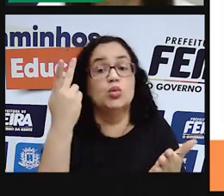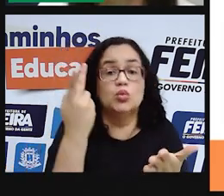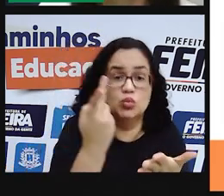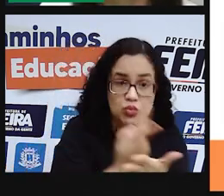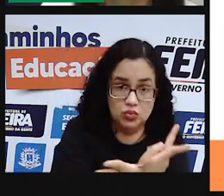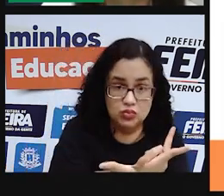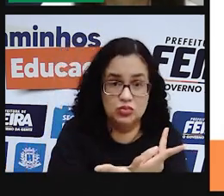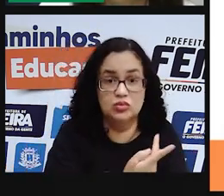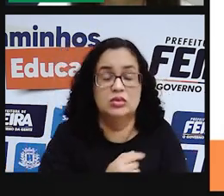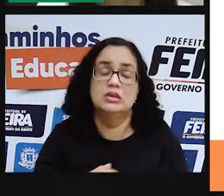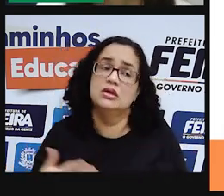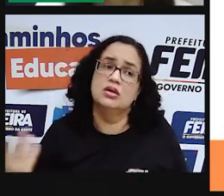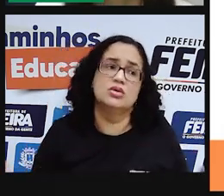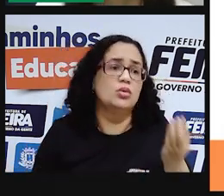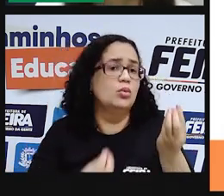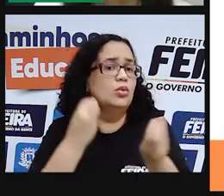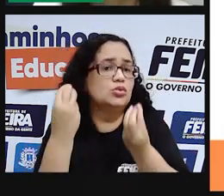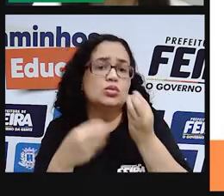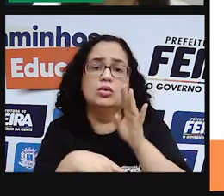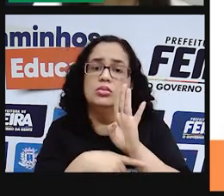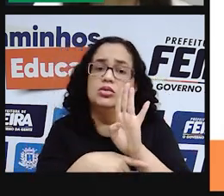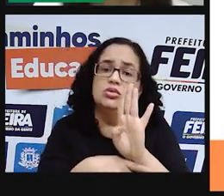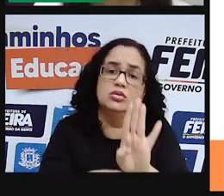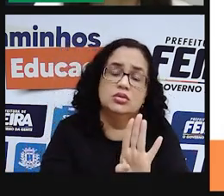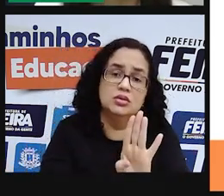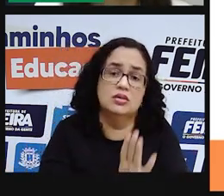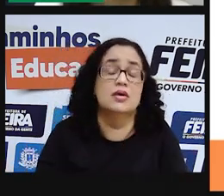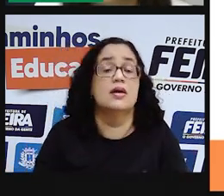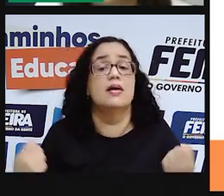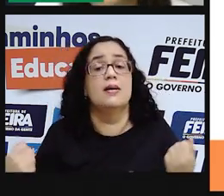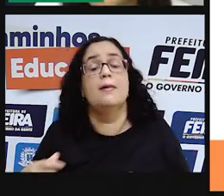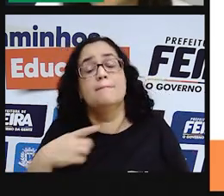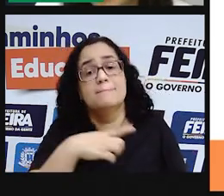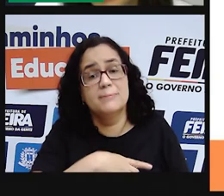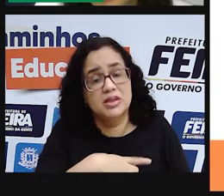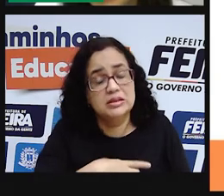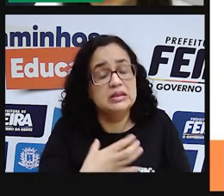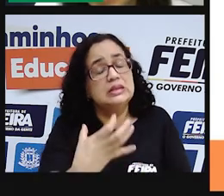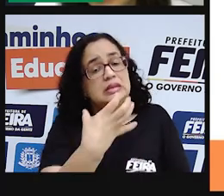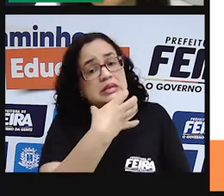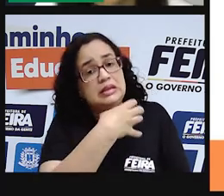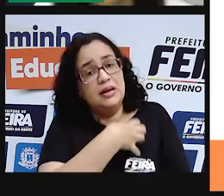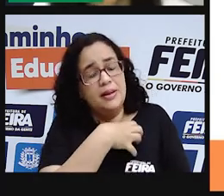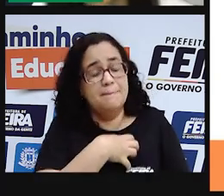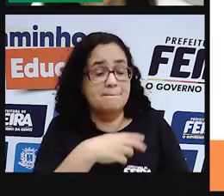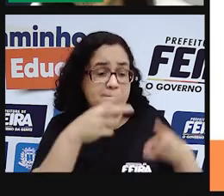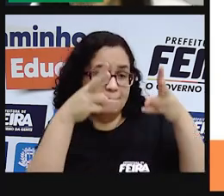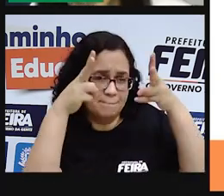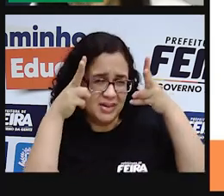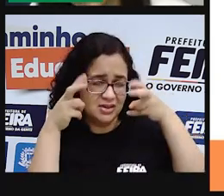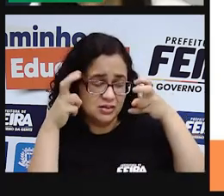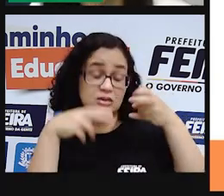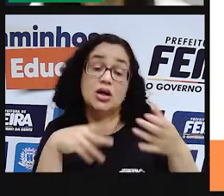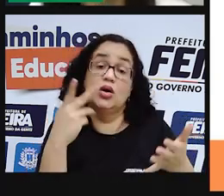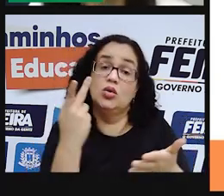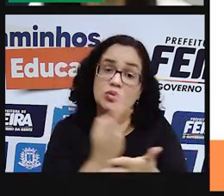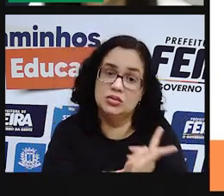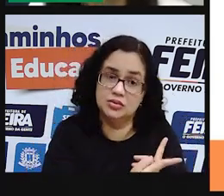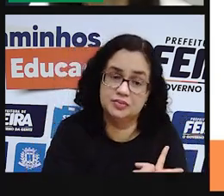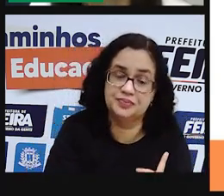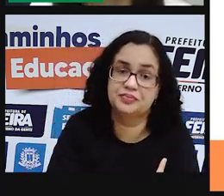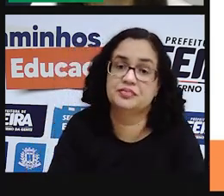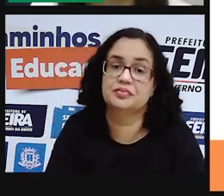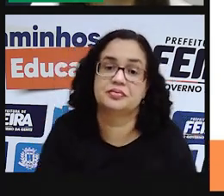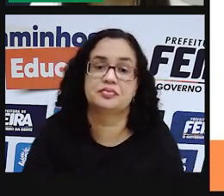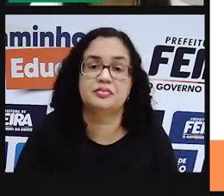está fora do seu alcance. Mas é algo que a gente precisa ter sensibilidade para perceber se está acontecendo,